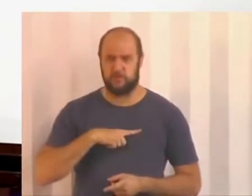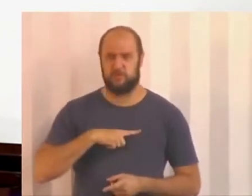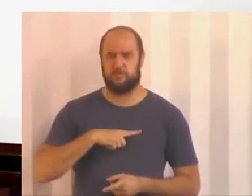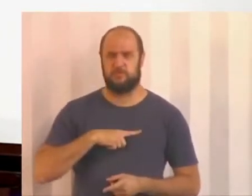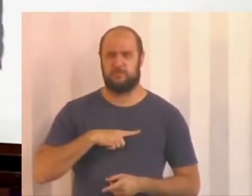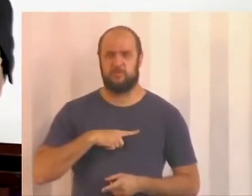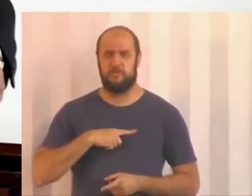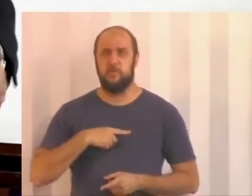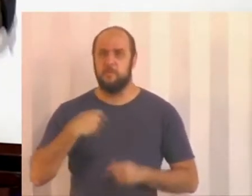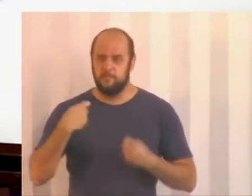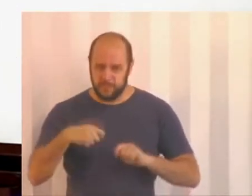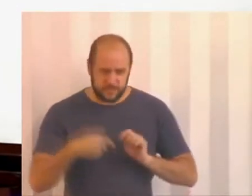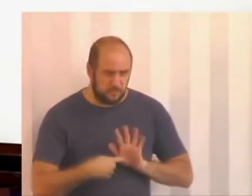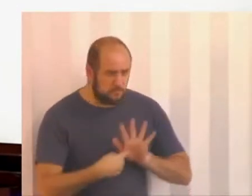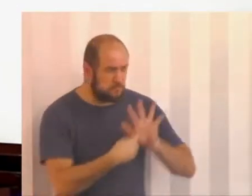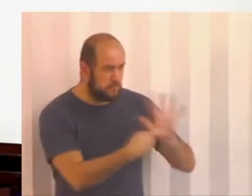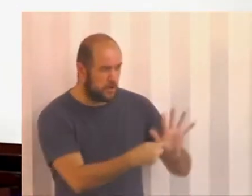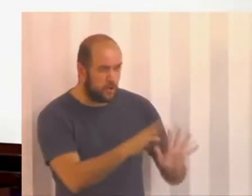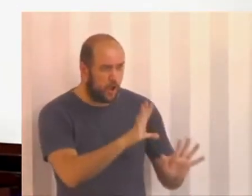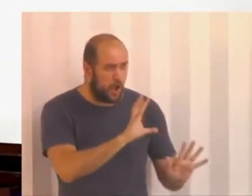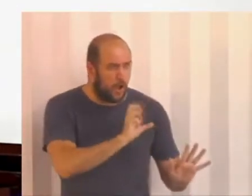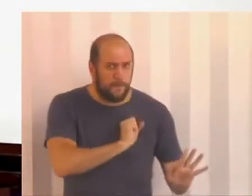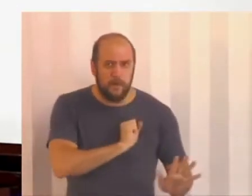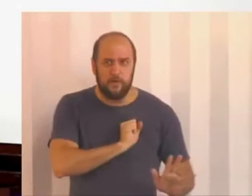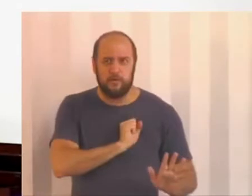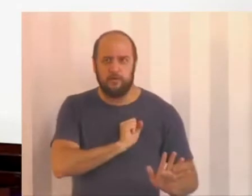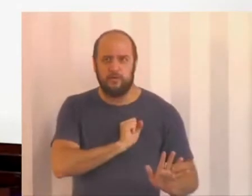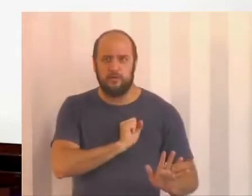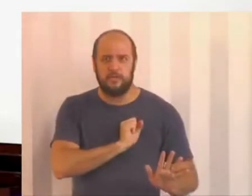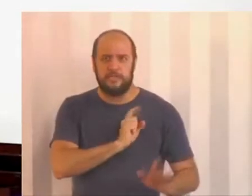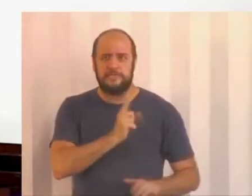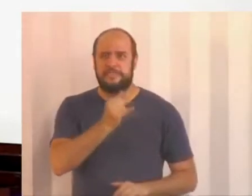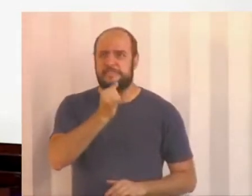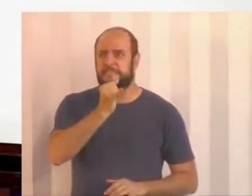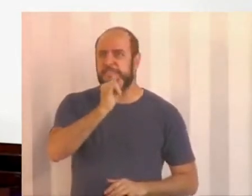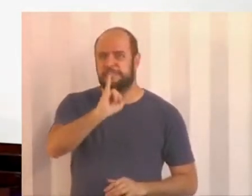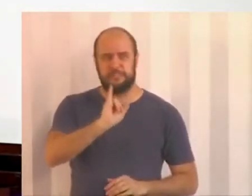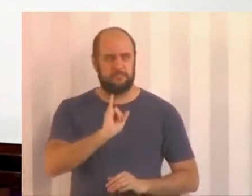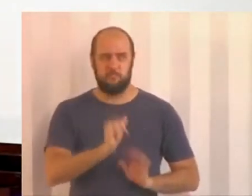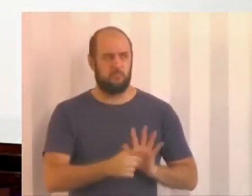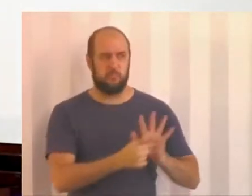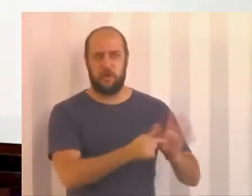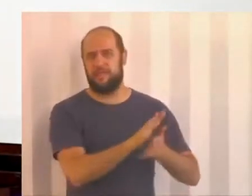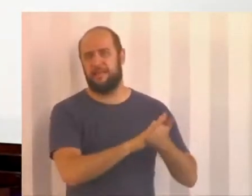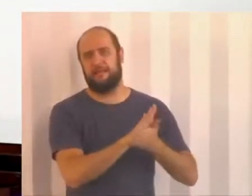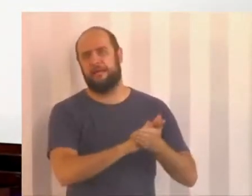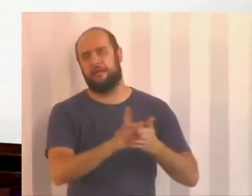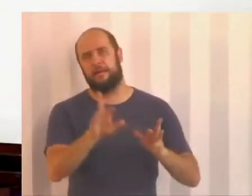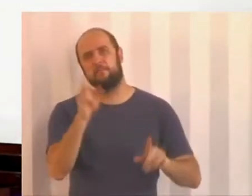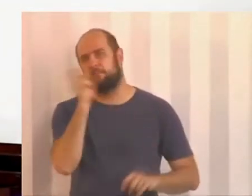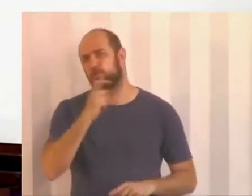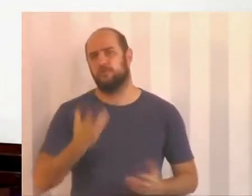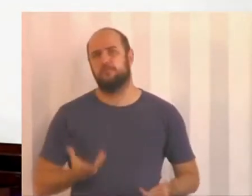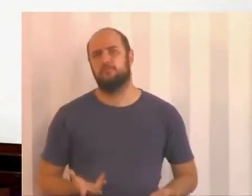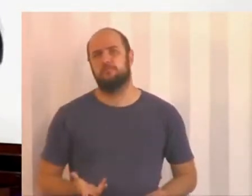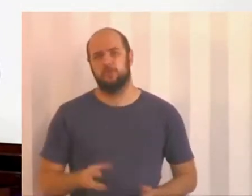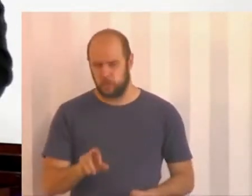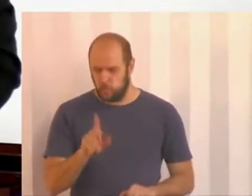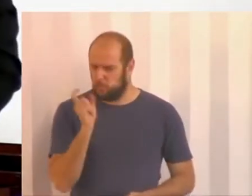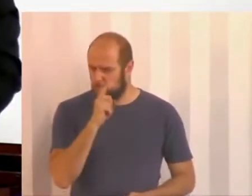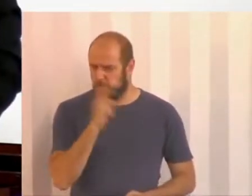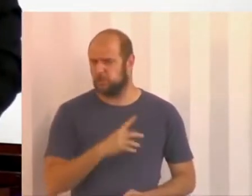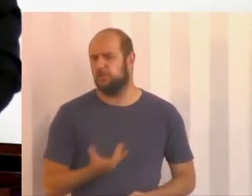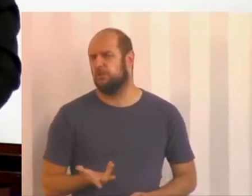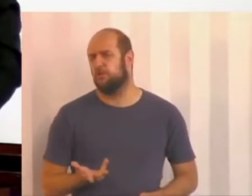evidenciar no amor para com o próximo, nós somos mentirosos, ou até mesmo talvez nós nem tenhamos a